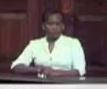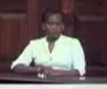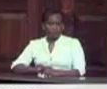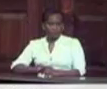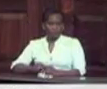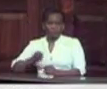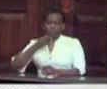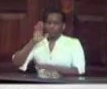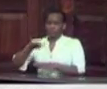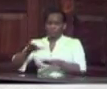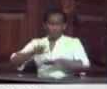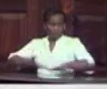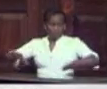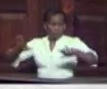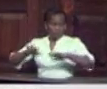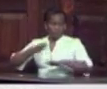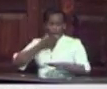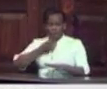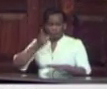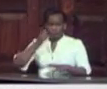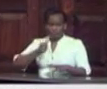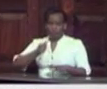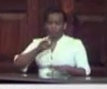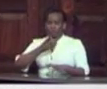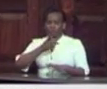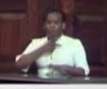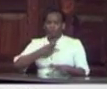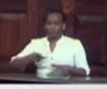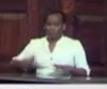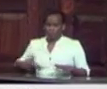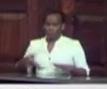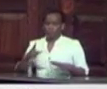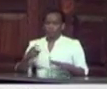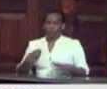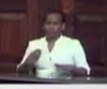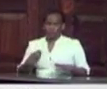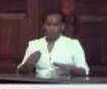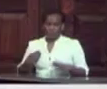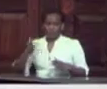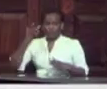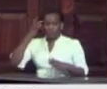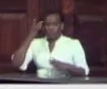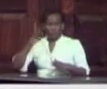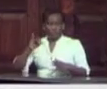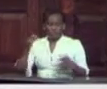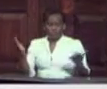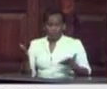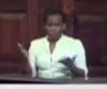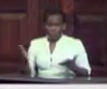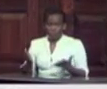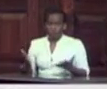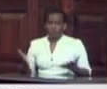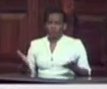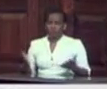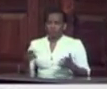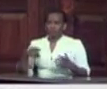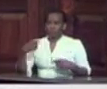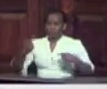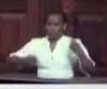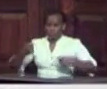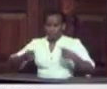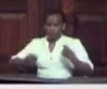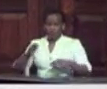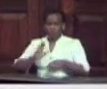Boa tarde a todas e todas, ao nosso presidente em exercício. Acho que no dia de hoje travamos